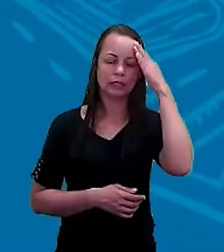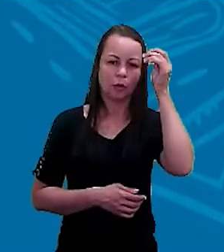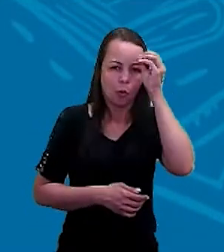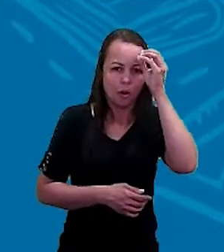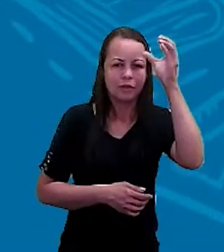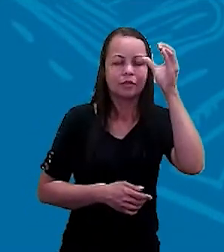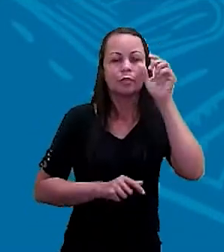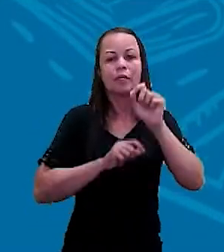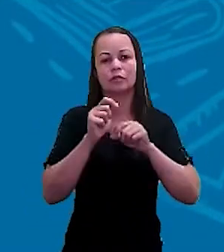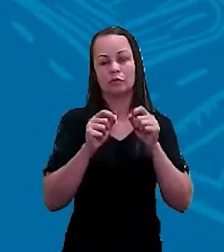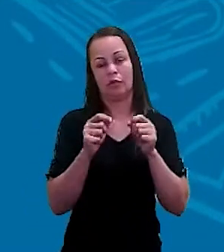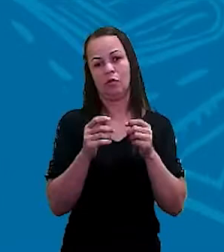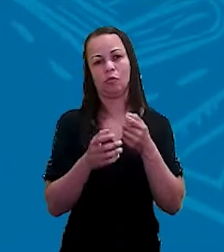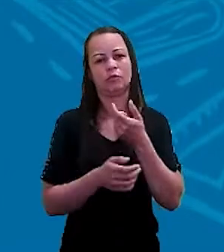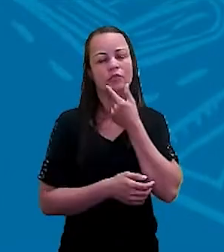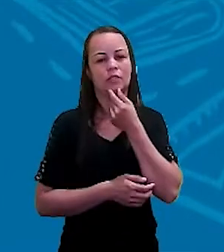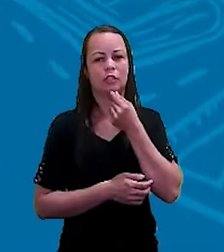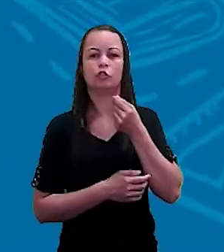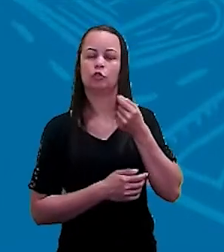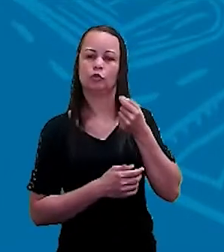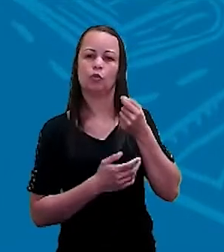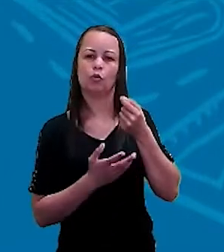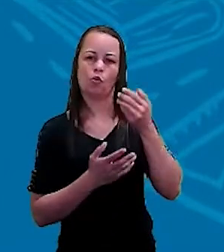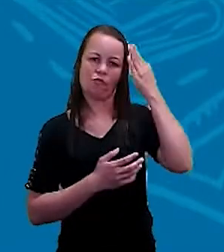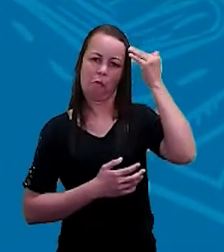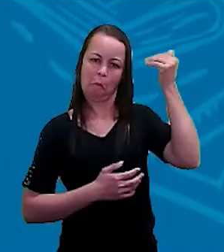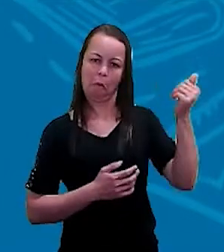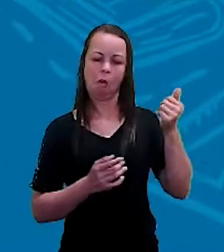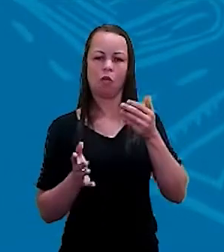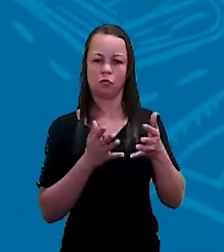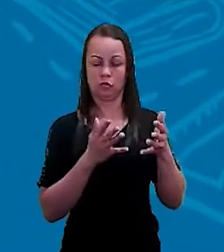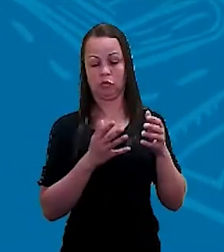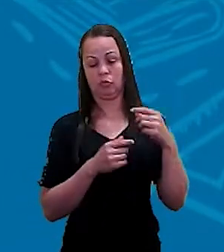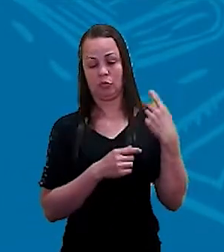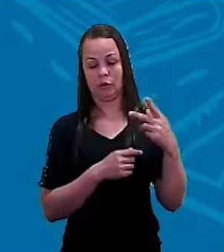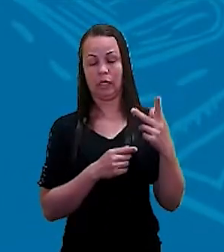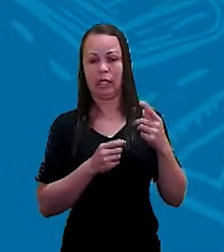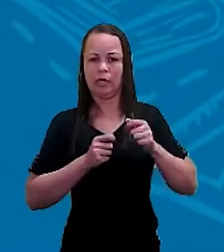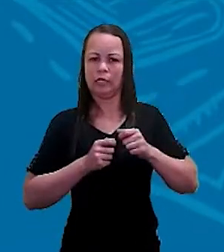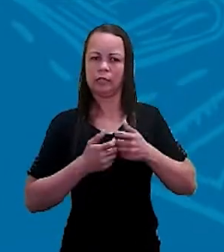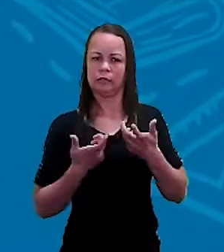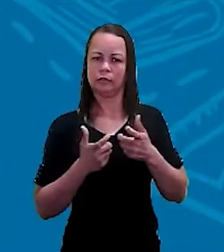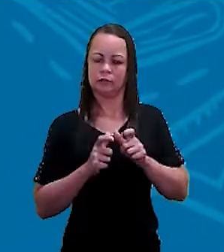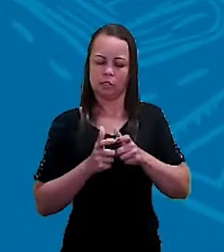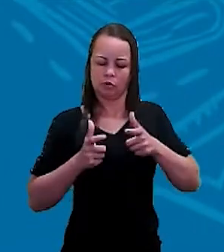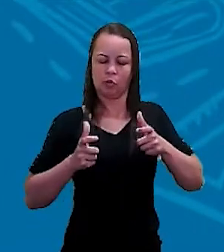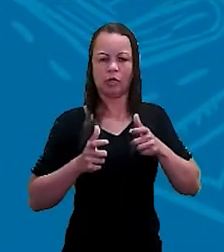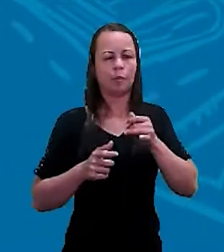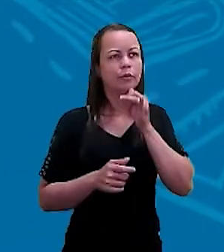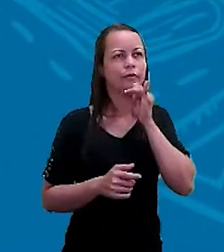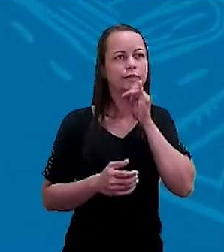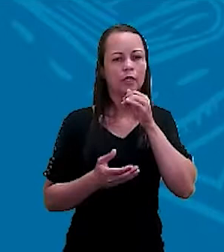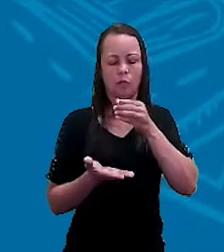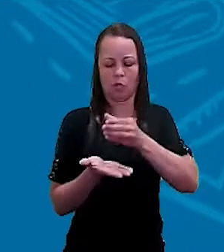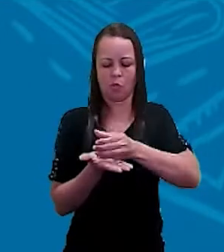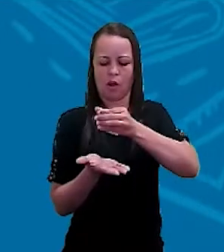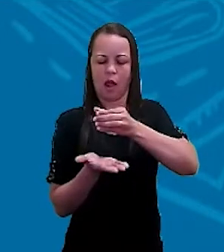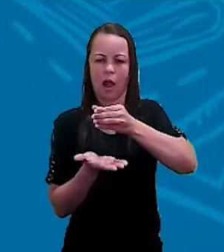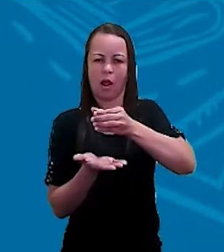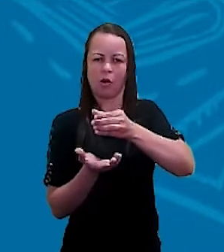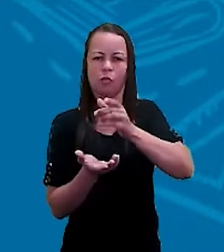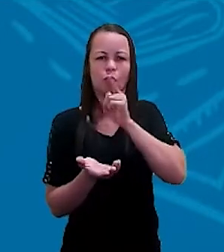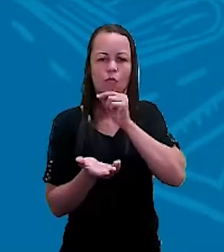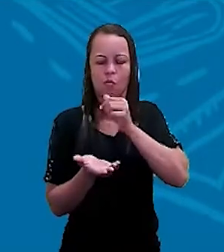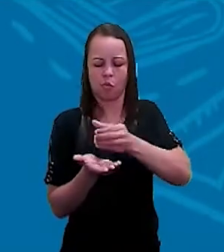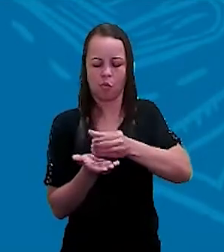como diria Edgar de Morin, interdisciplinar, mas acima de tudo, transdisciplinar, transbordar. Imagina um copo cheio que ele transborda e